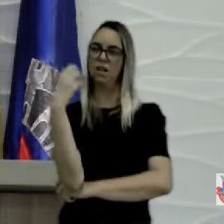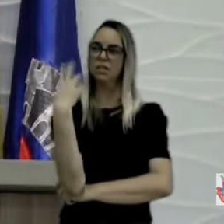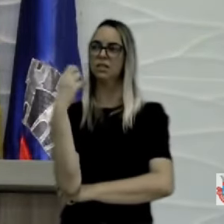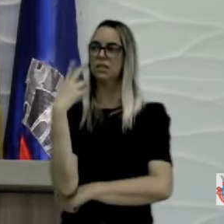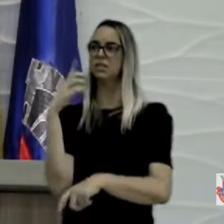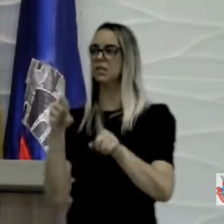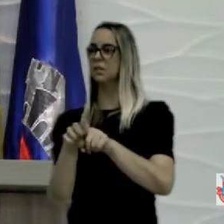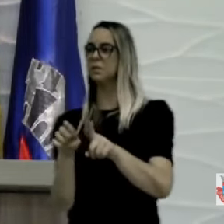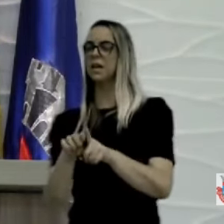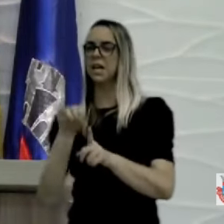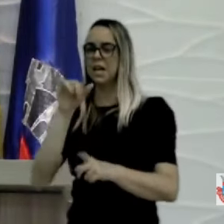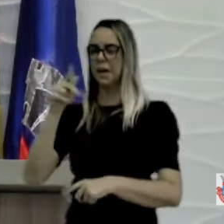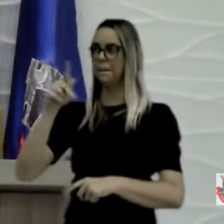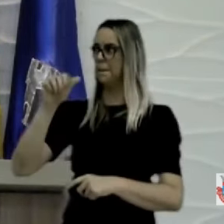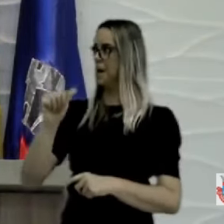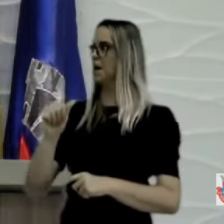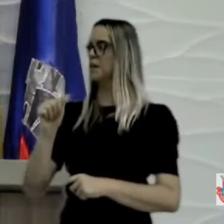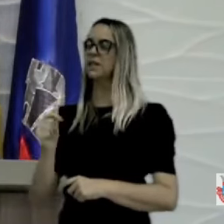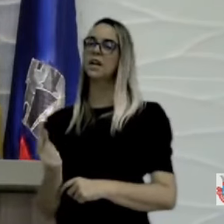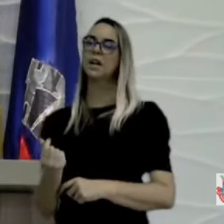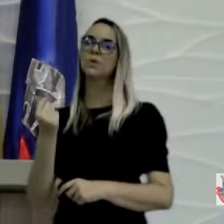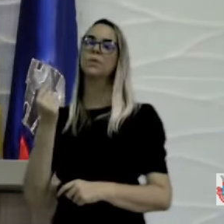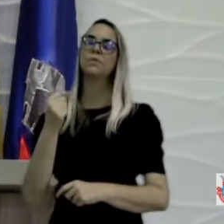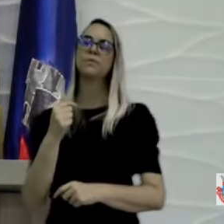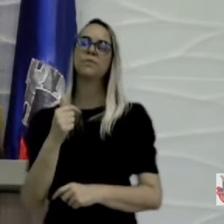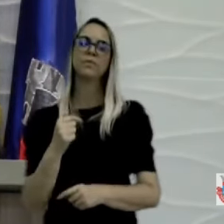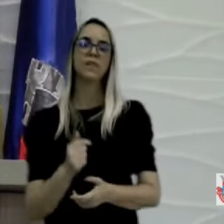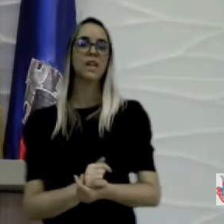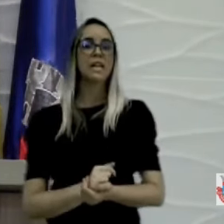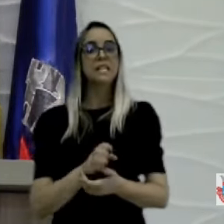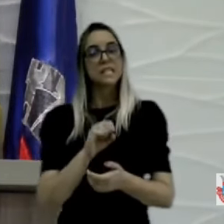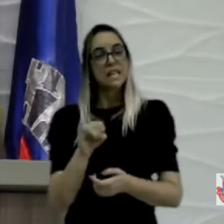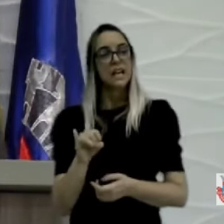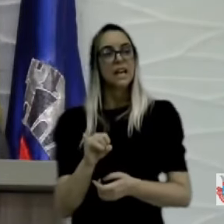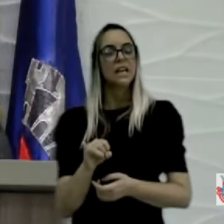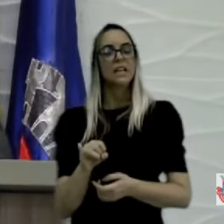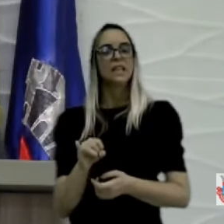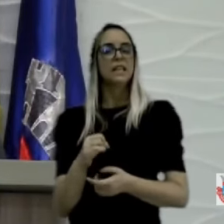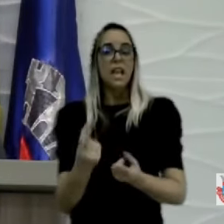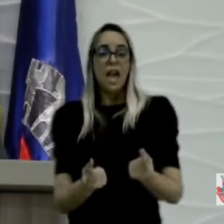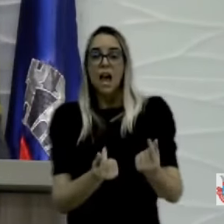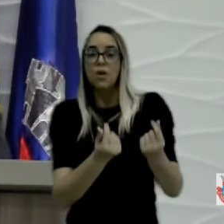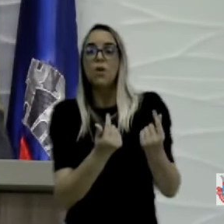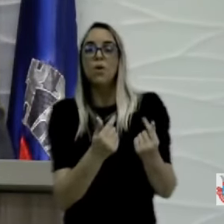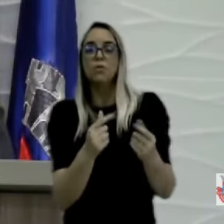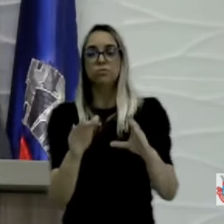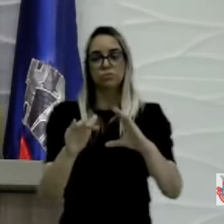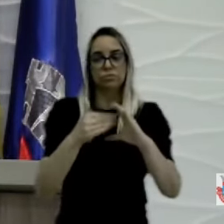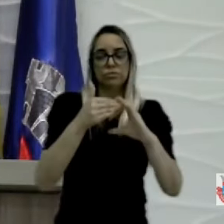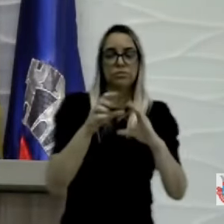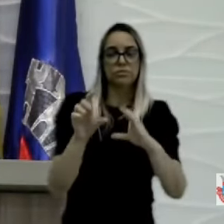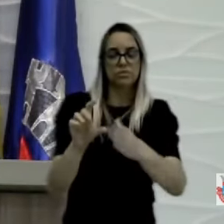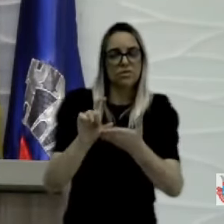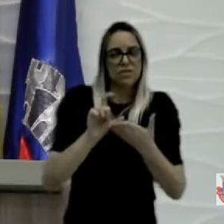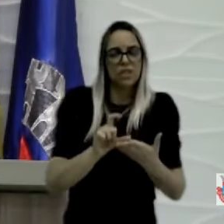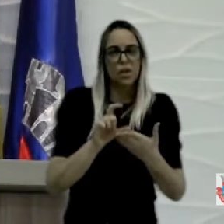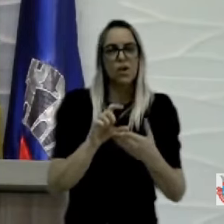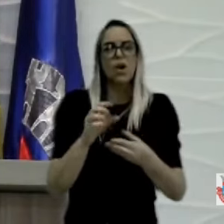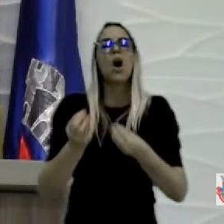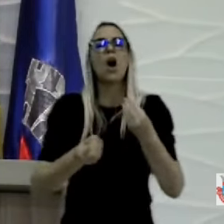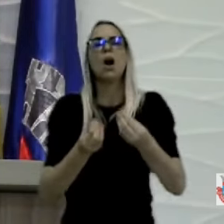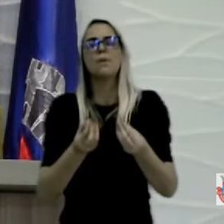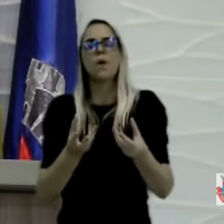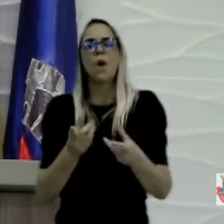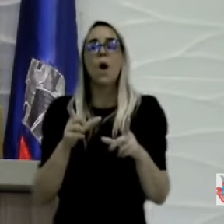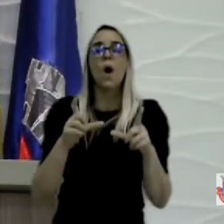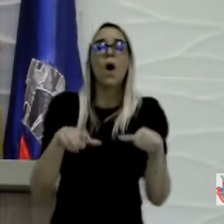para o IPA, para o abrigo São Vicente de Paula, mas se mandar dinheiro para esse município, ninguém sabe para onde vai. Ela vai entregar nas mãos, juntamente com